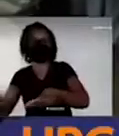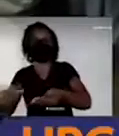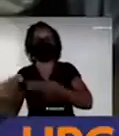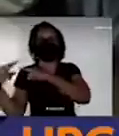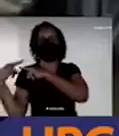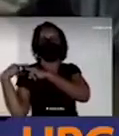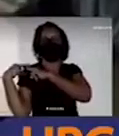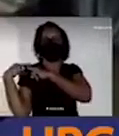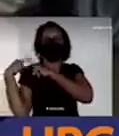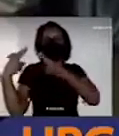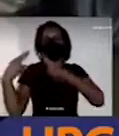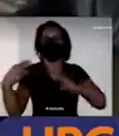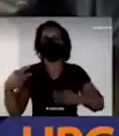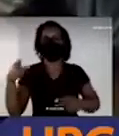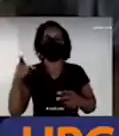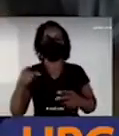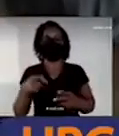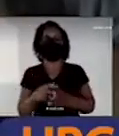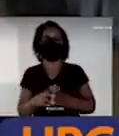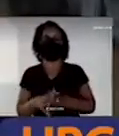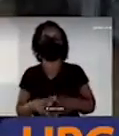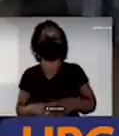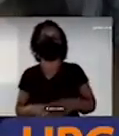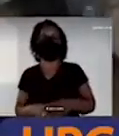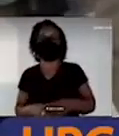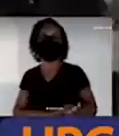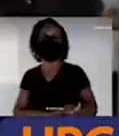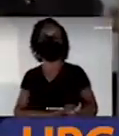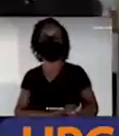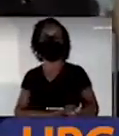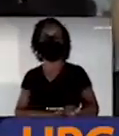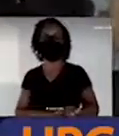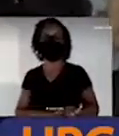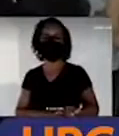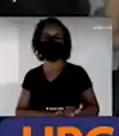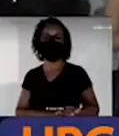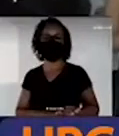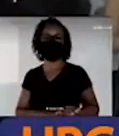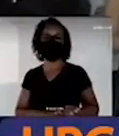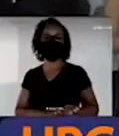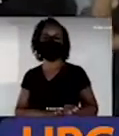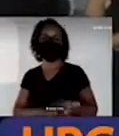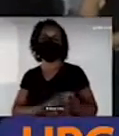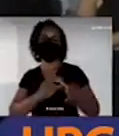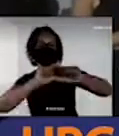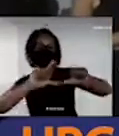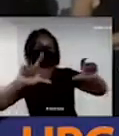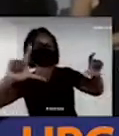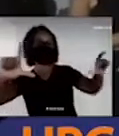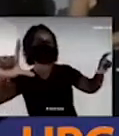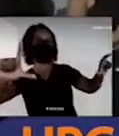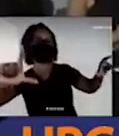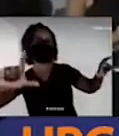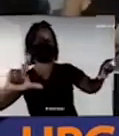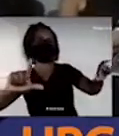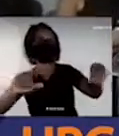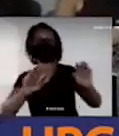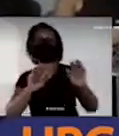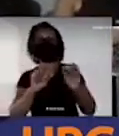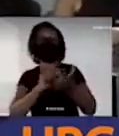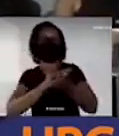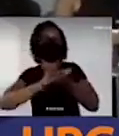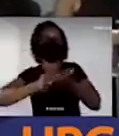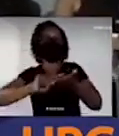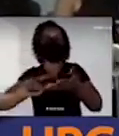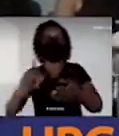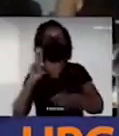Tem uns 3 ambulâncias furgão tipo essas aí que eu vou mandar pintar lá colorido. Manda a logomarca pra mim que eu vou dar ela pronta, zerada aqui pra ser